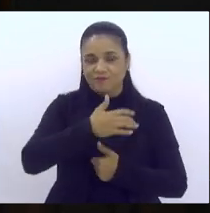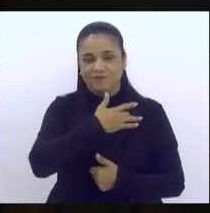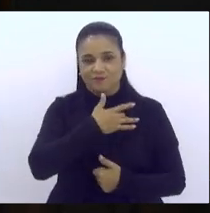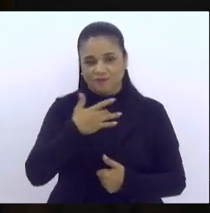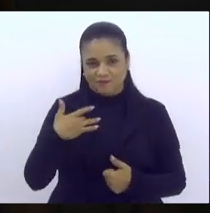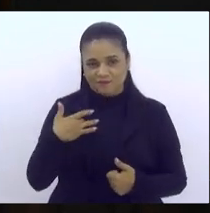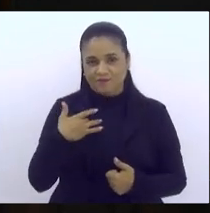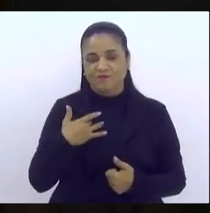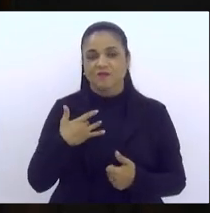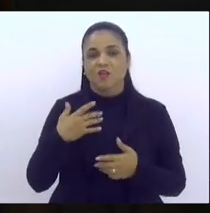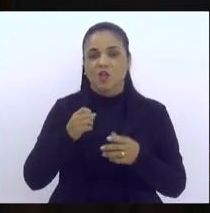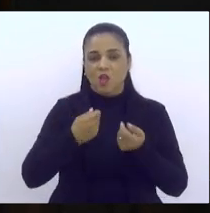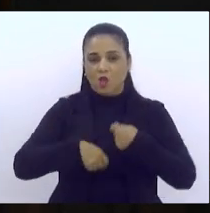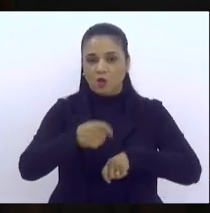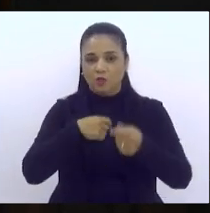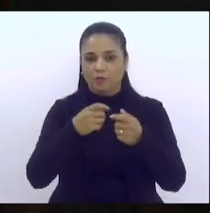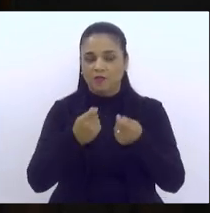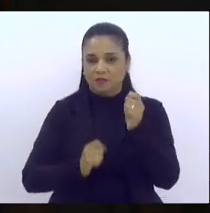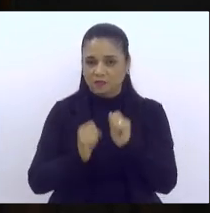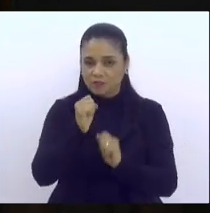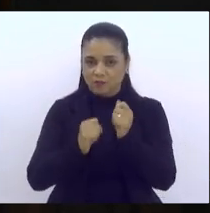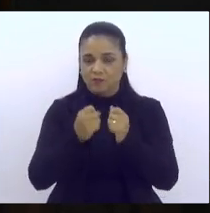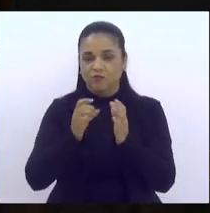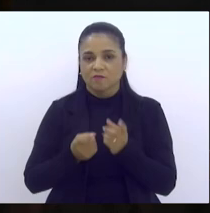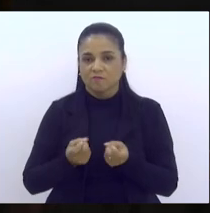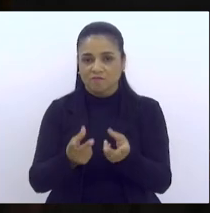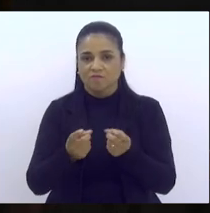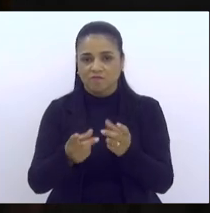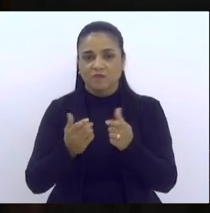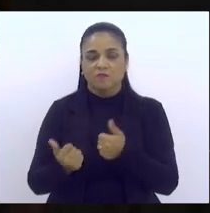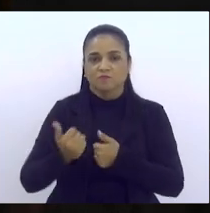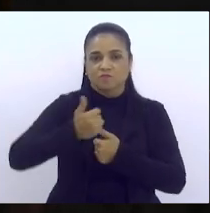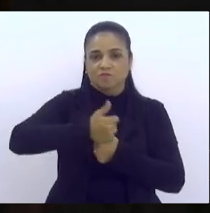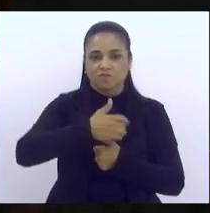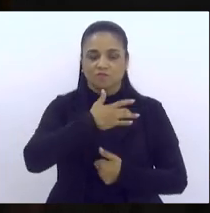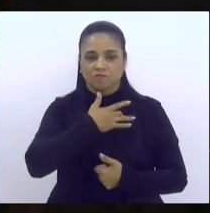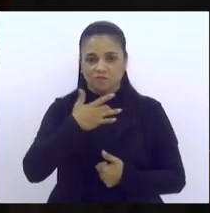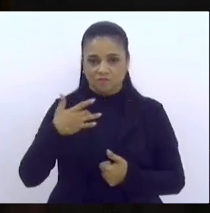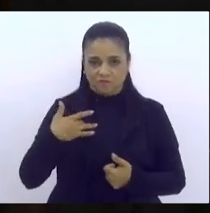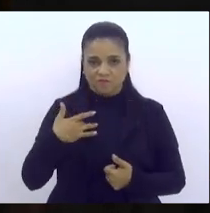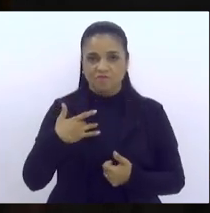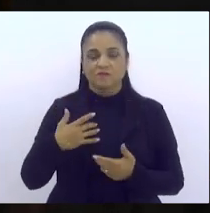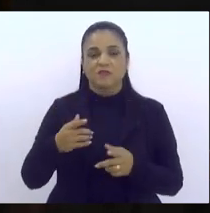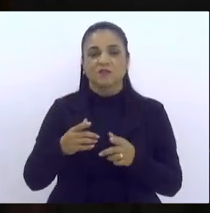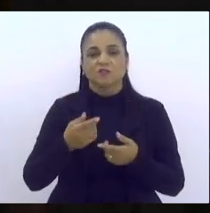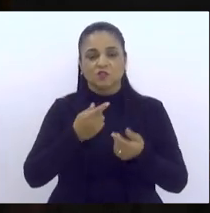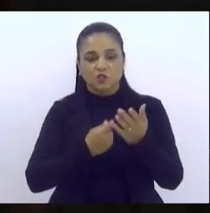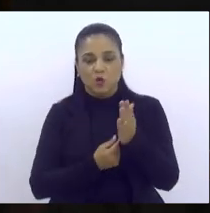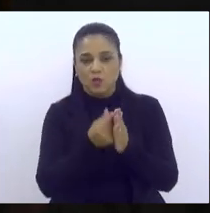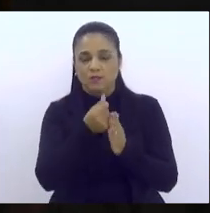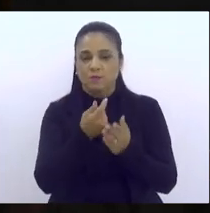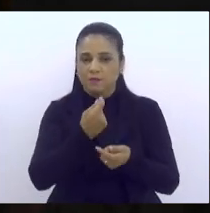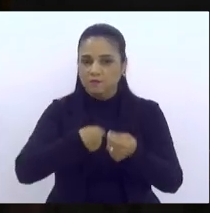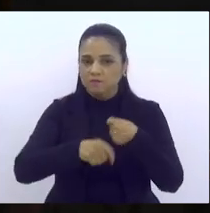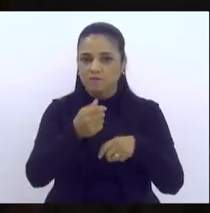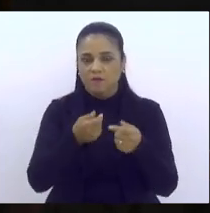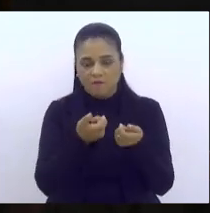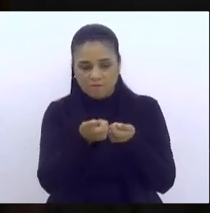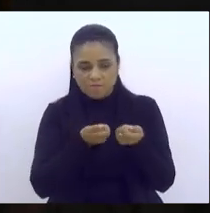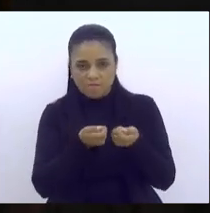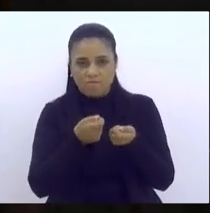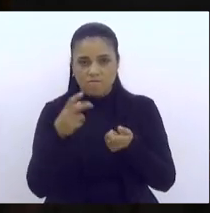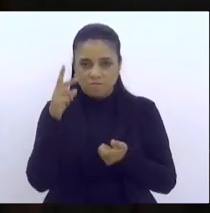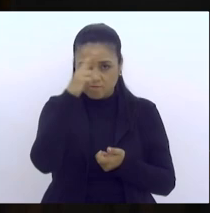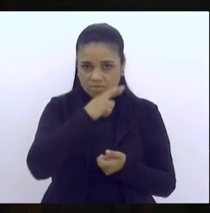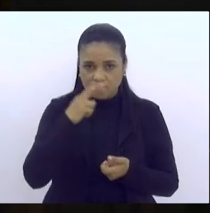Saúde. De Economia, Indústria e Comércio, favorável, com substitutivo da Comissão de Saúde. e de Orçamento, Finanças, Fiscalização